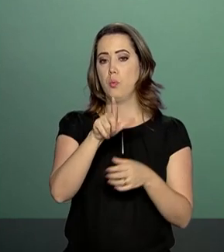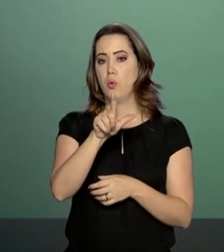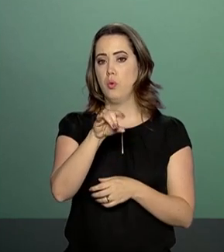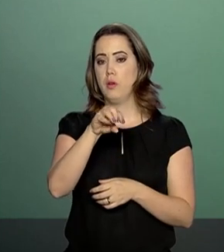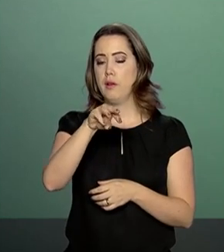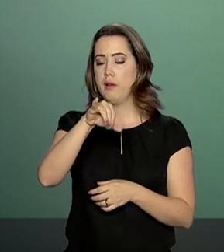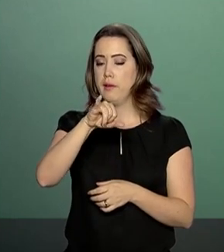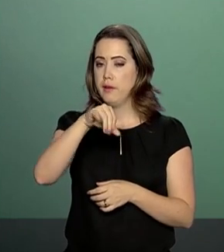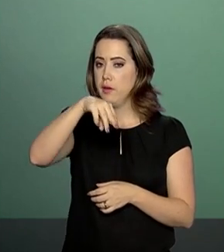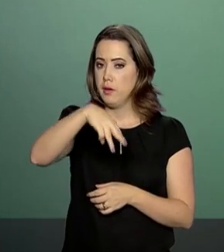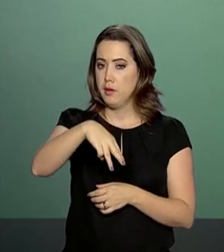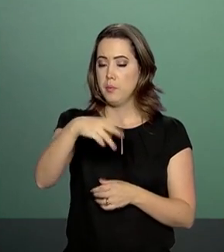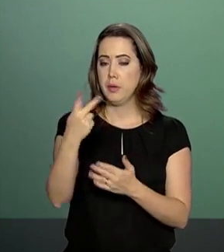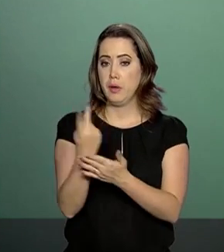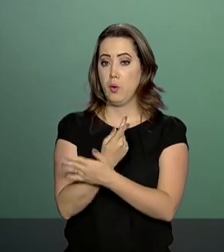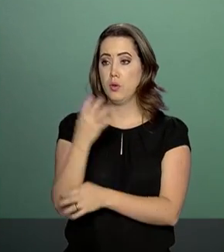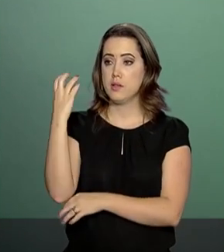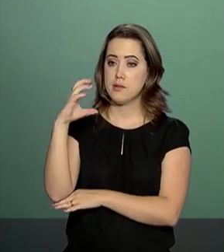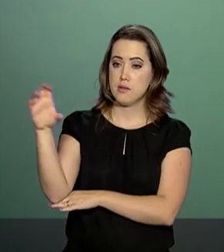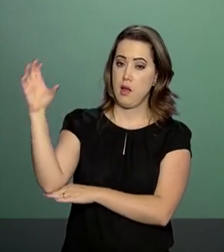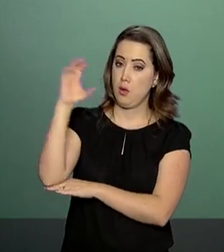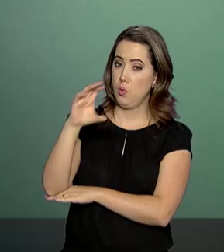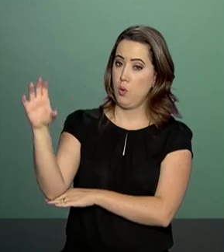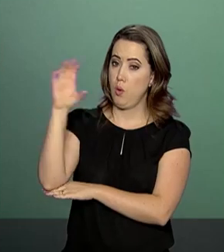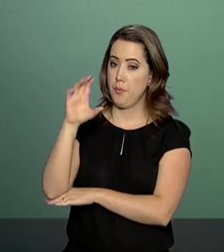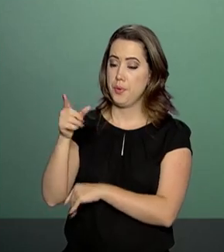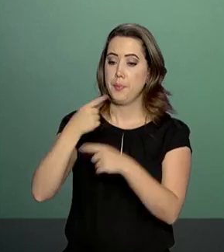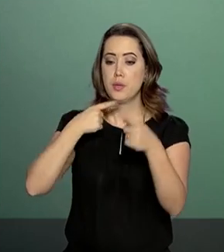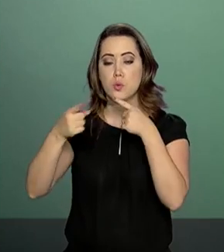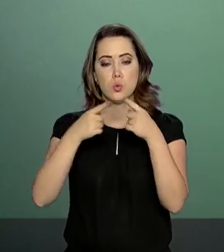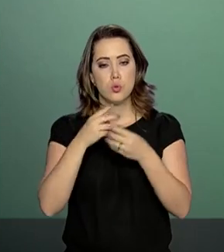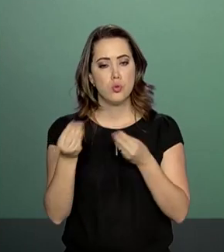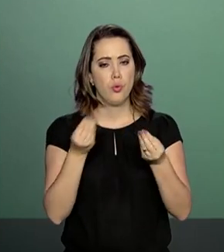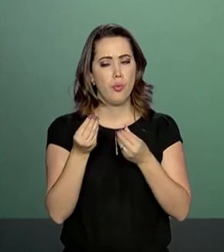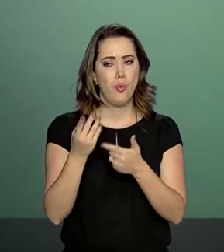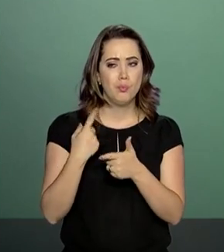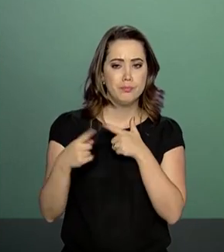Colômbia para discutir a questão